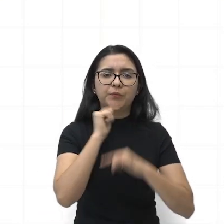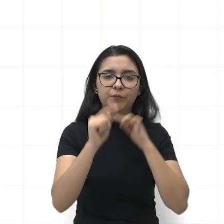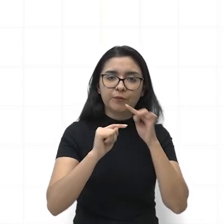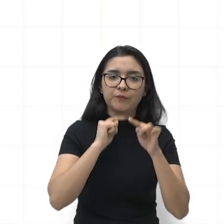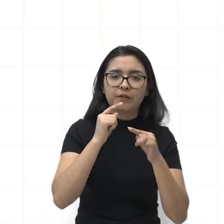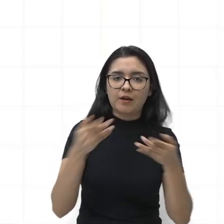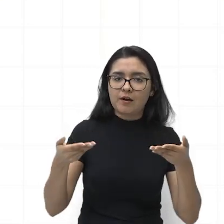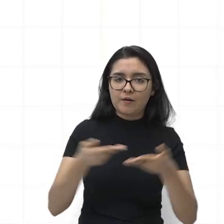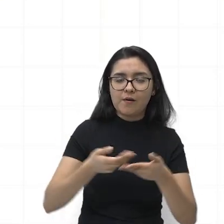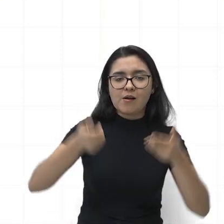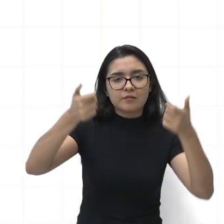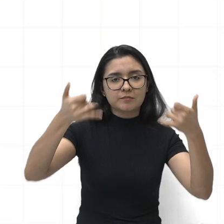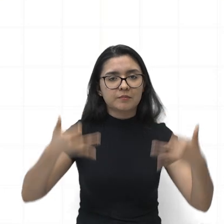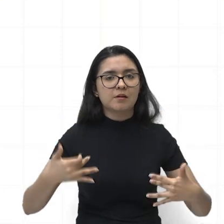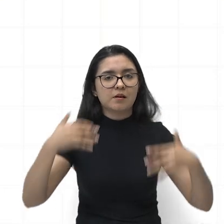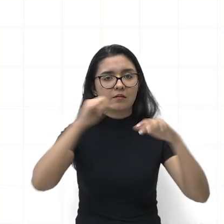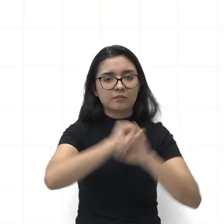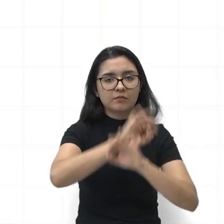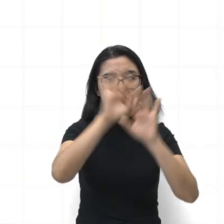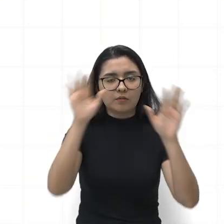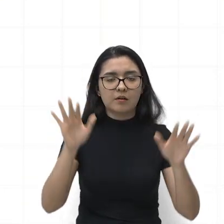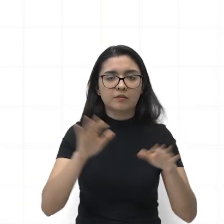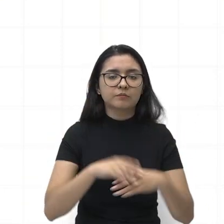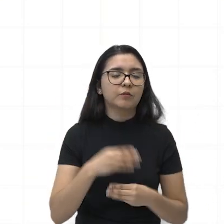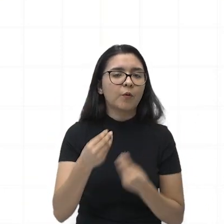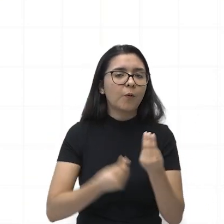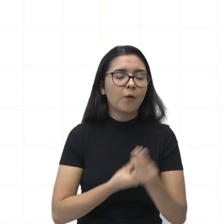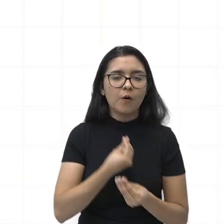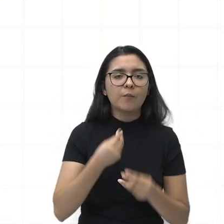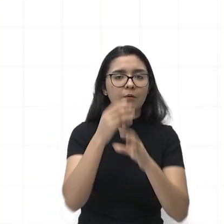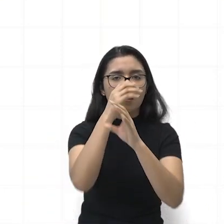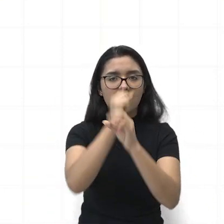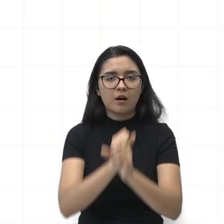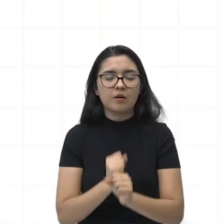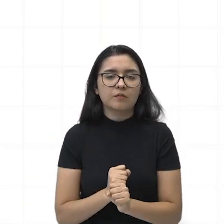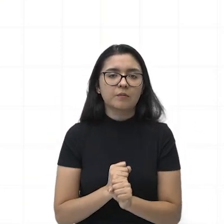fazer, né, essa divisão sem usar